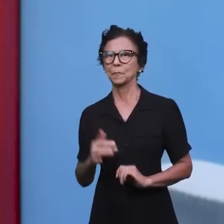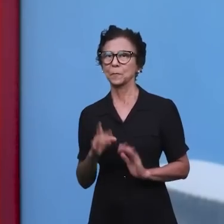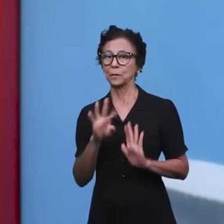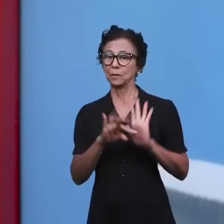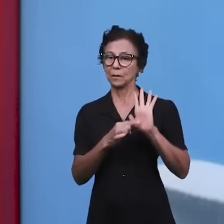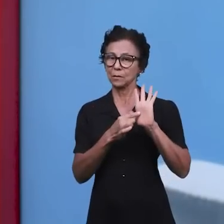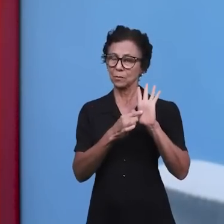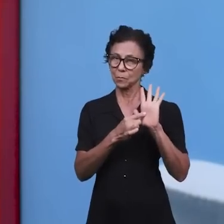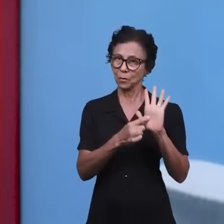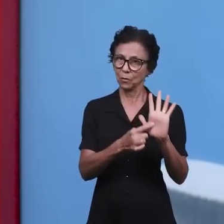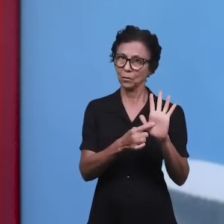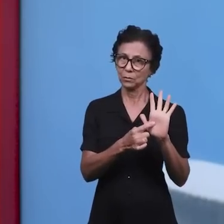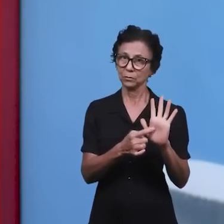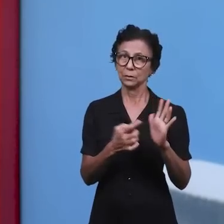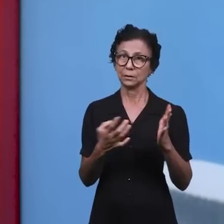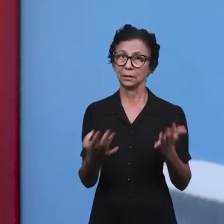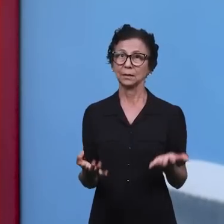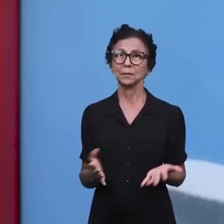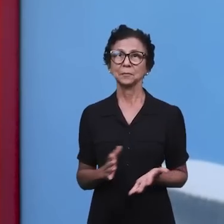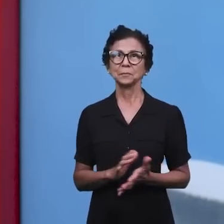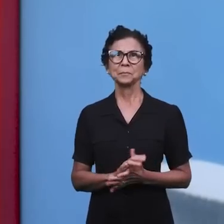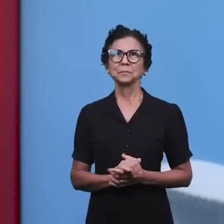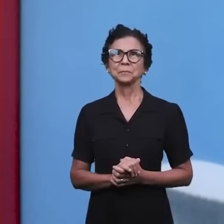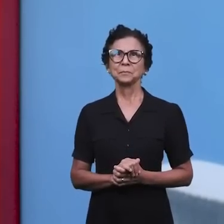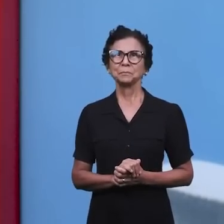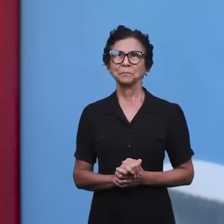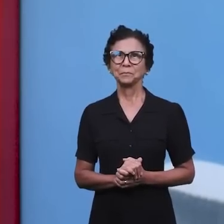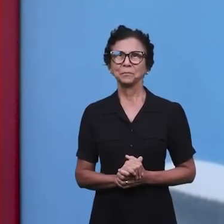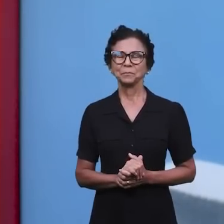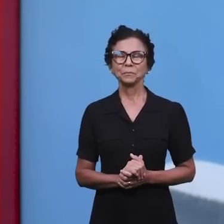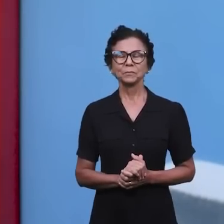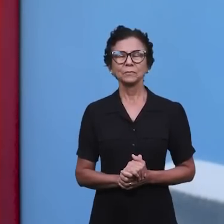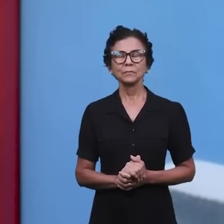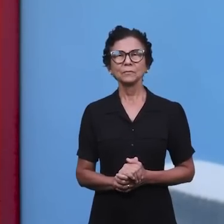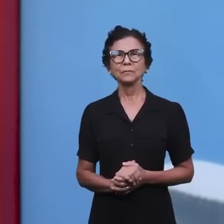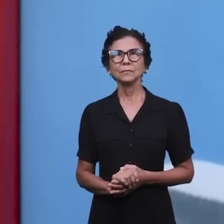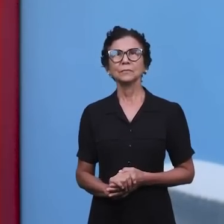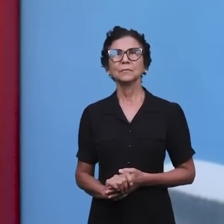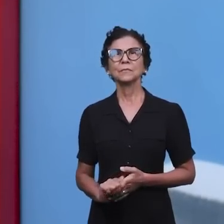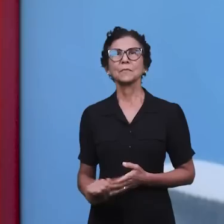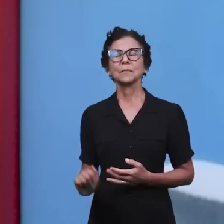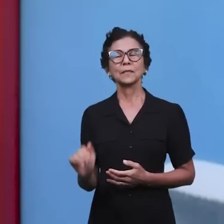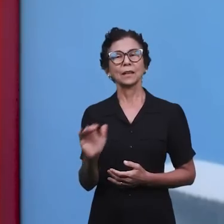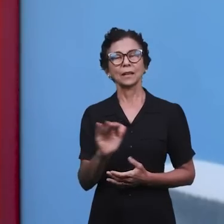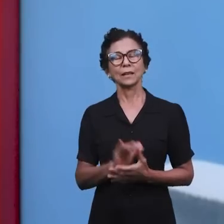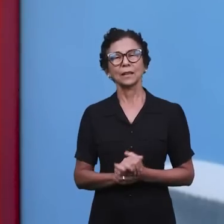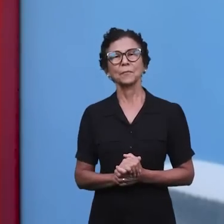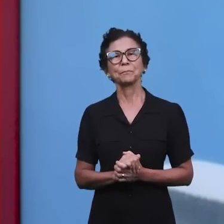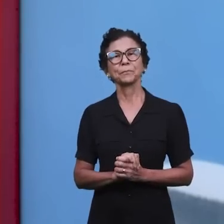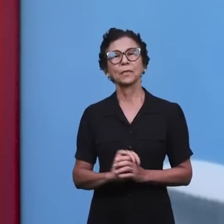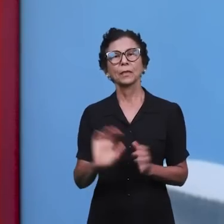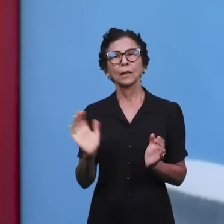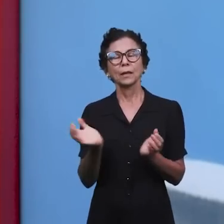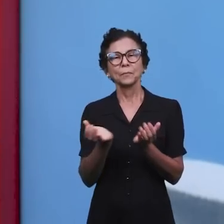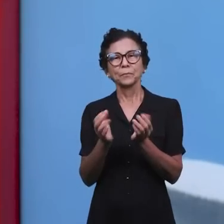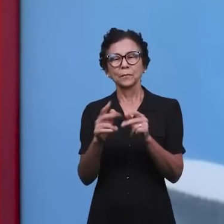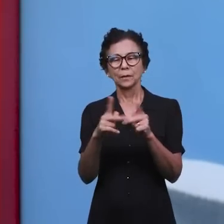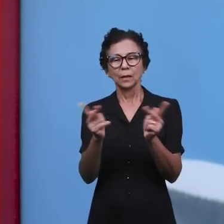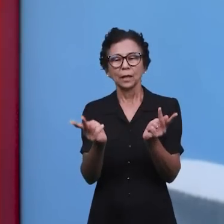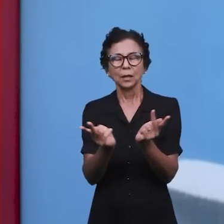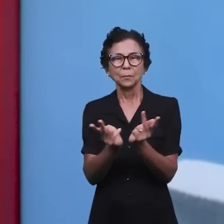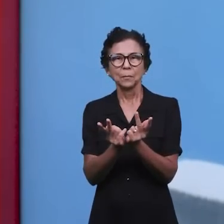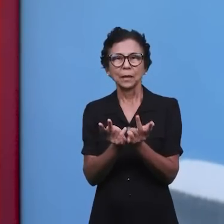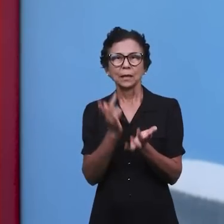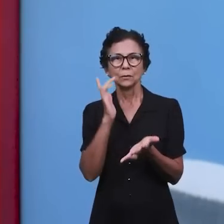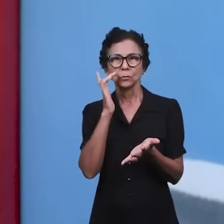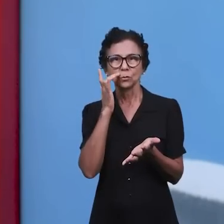Como salvas de ouro, né? Como maçãs de ouro em salvas de prata, assim é a palavra no